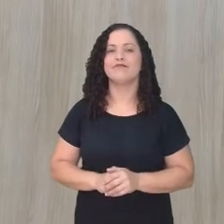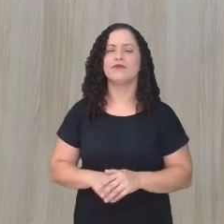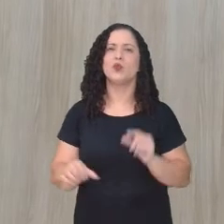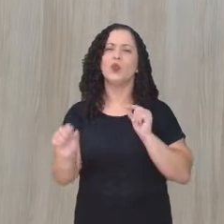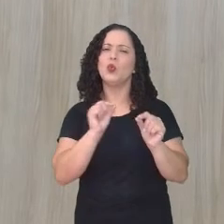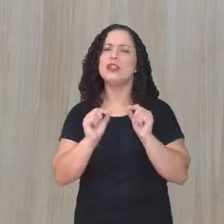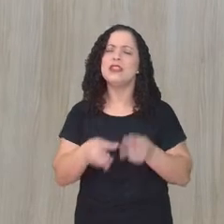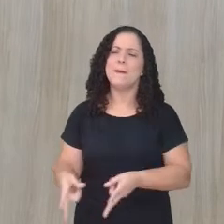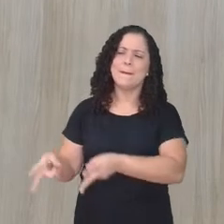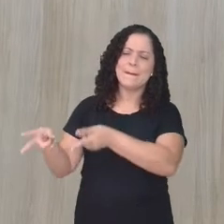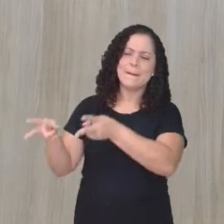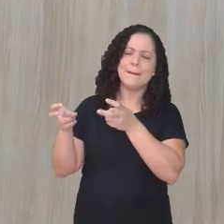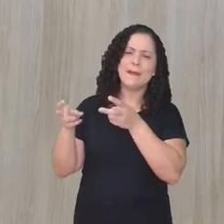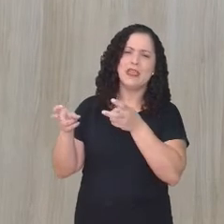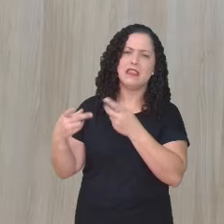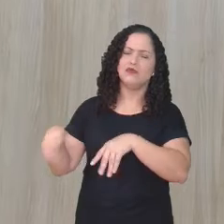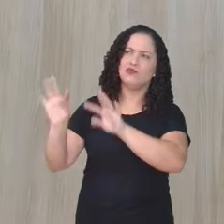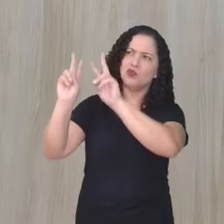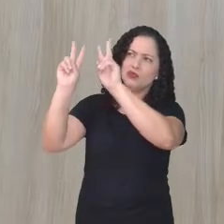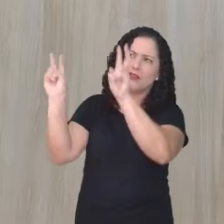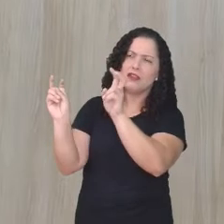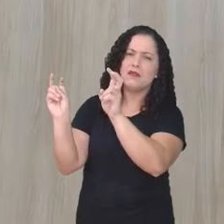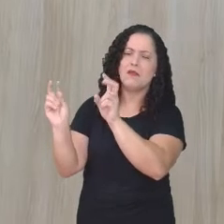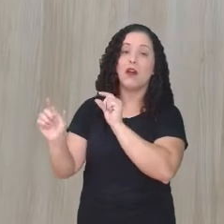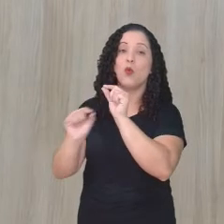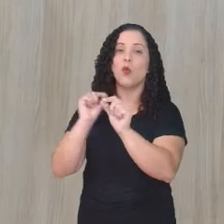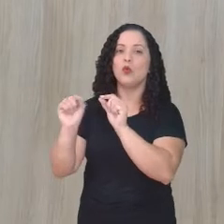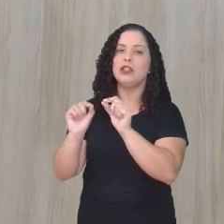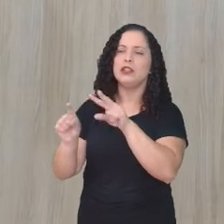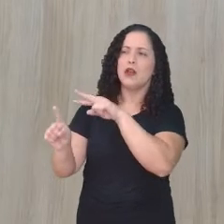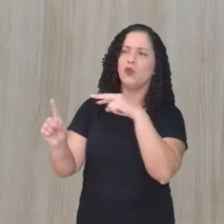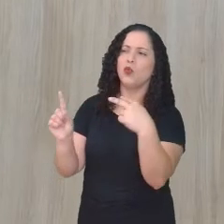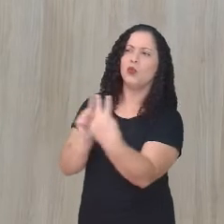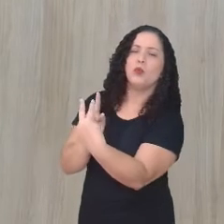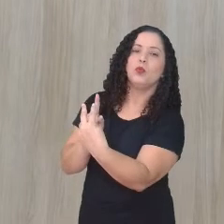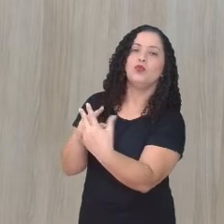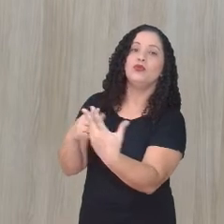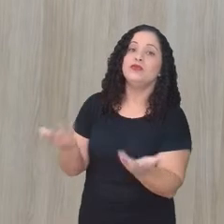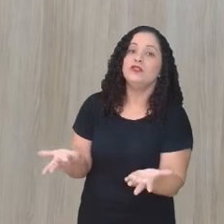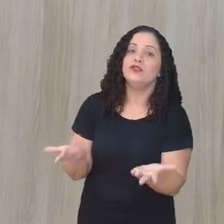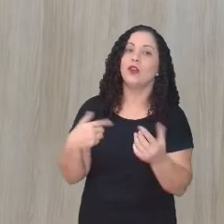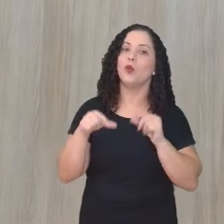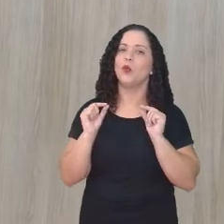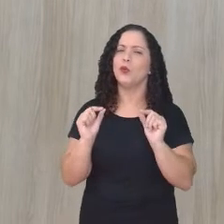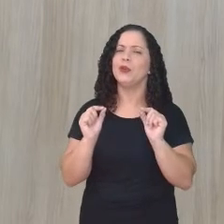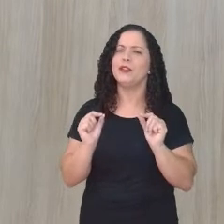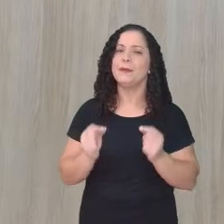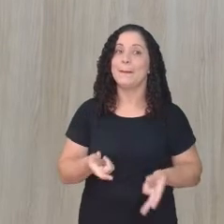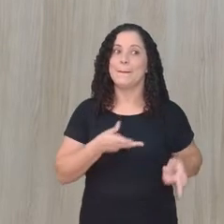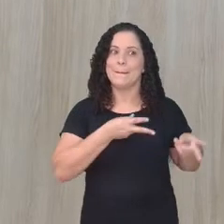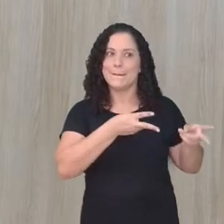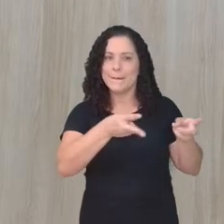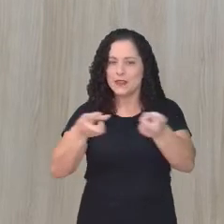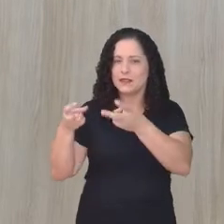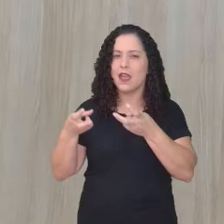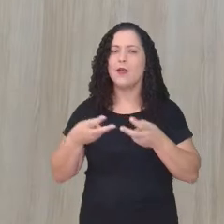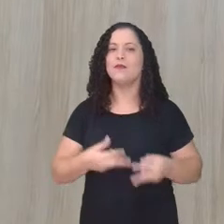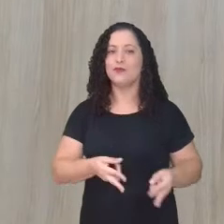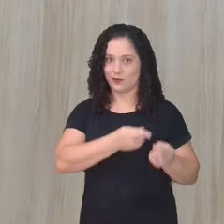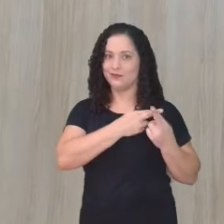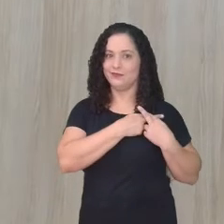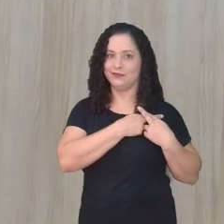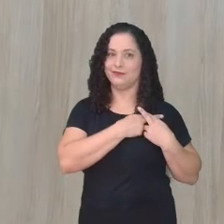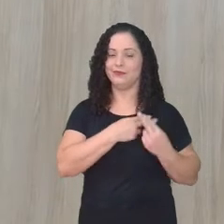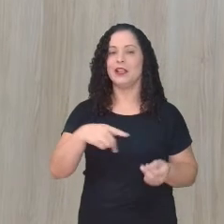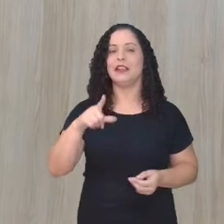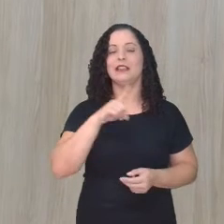nós temos sobre aquele tema, não é? Qual é a nossa visão de mundo? Então, vocês percebem a responsabilidade que temos